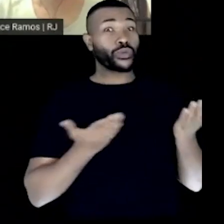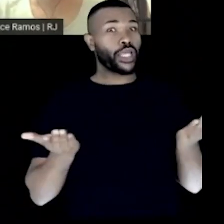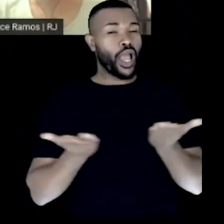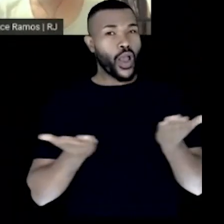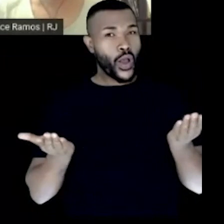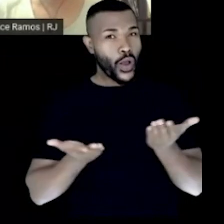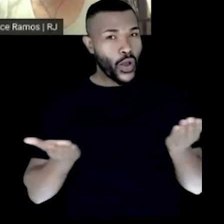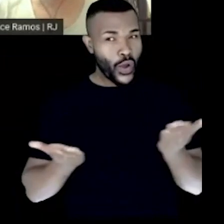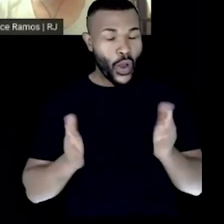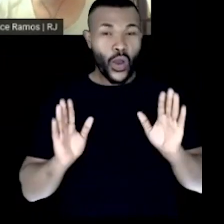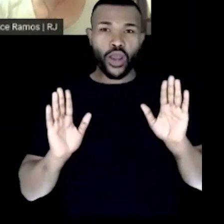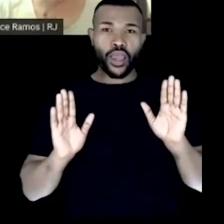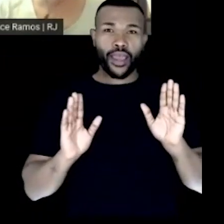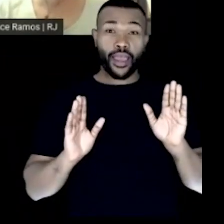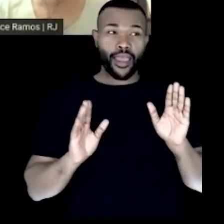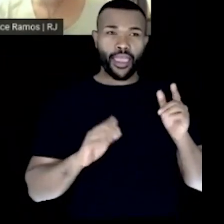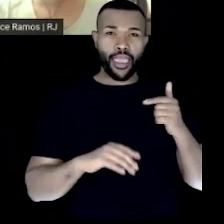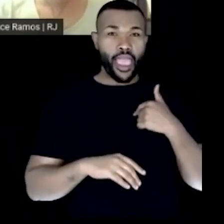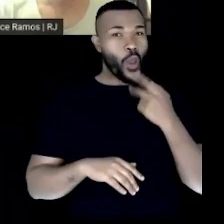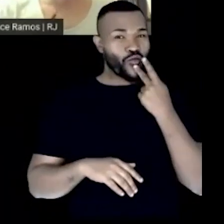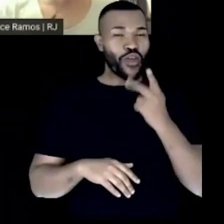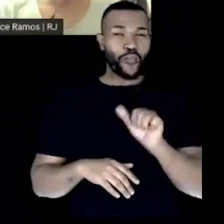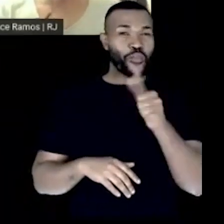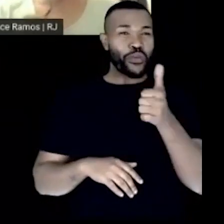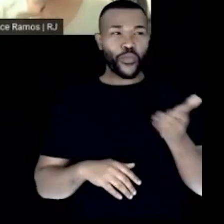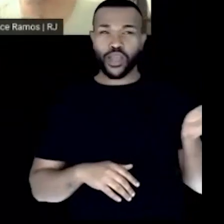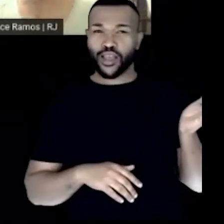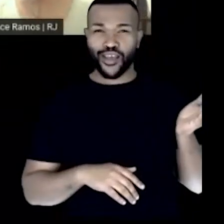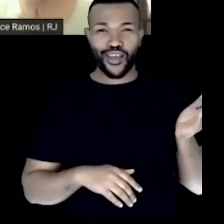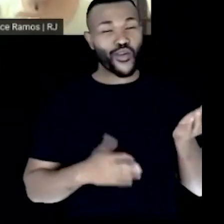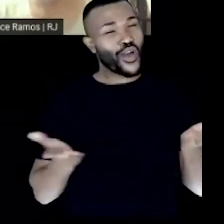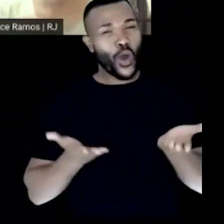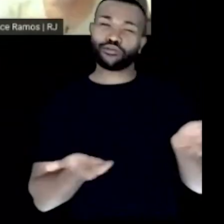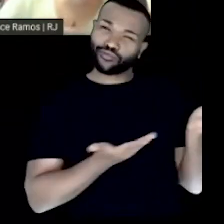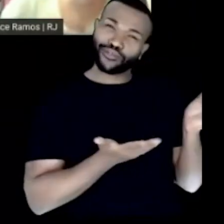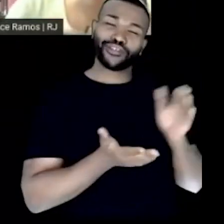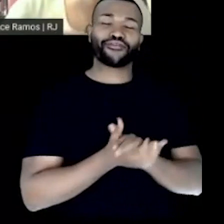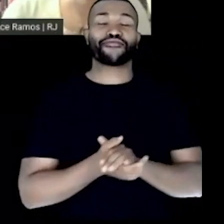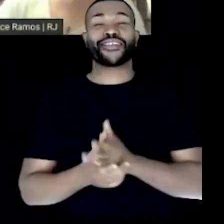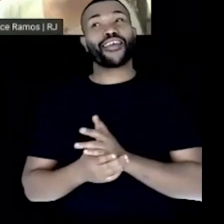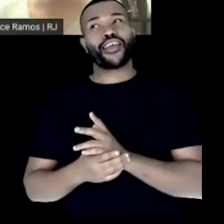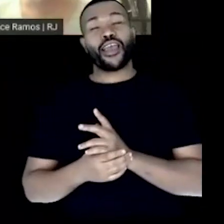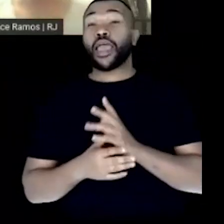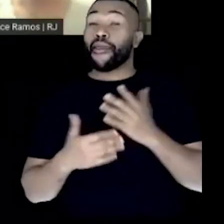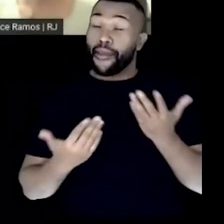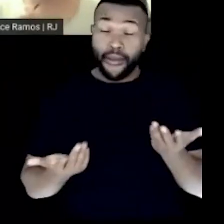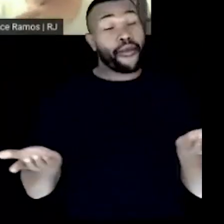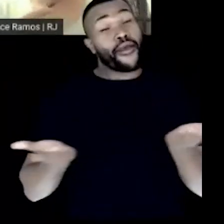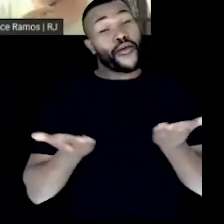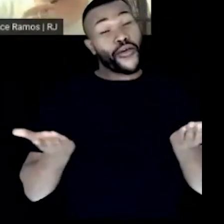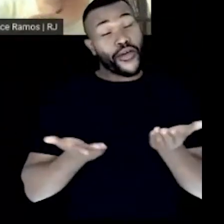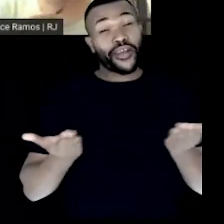Ai, meu Deus. Agora a gente não foi sorteado, né? Ah, agora você falou primeiro. Você falou primeiro, agora vai você.